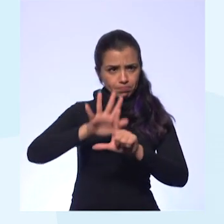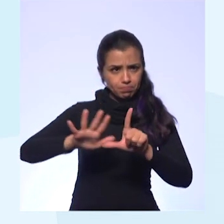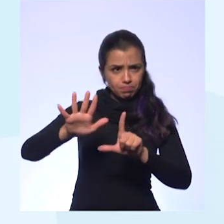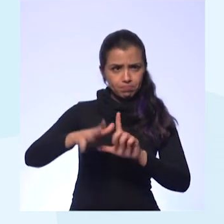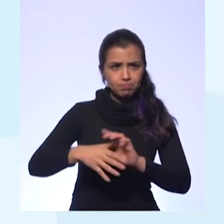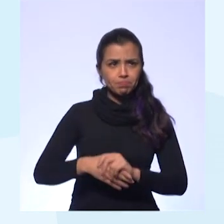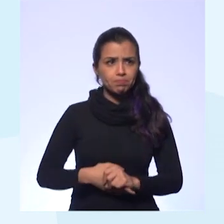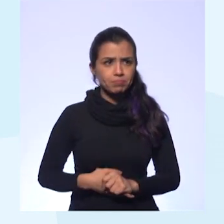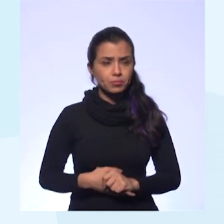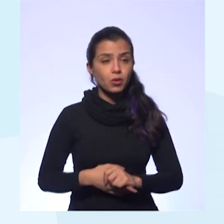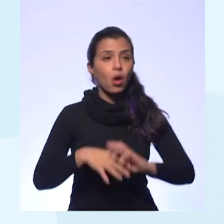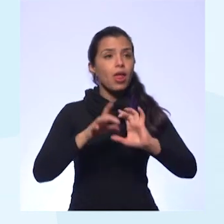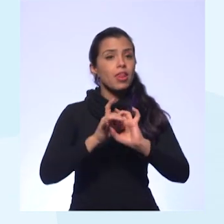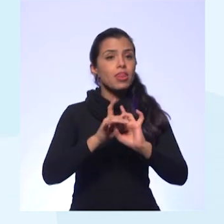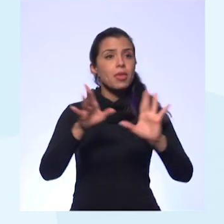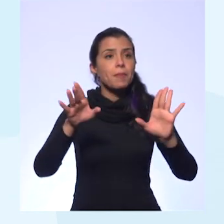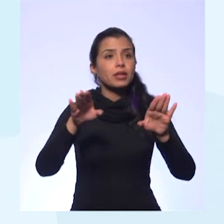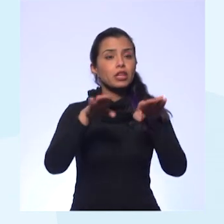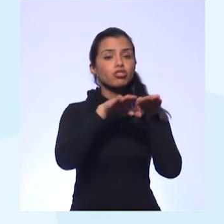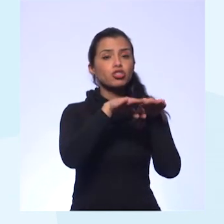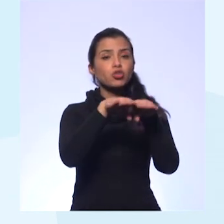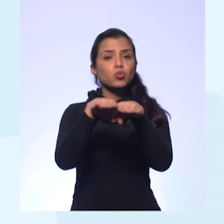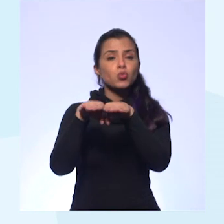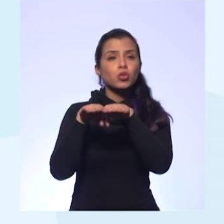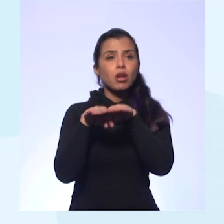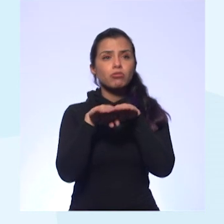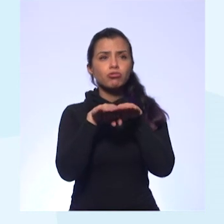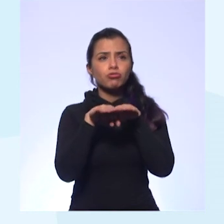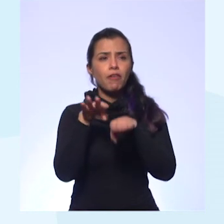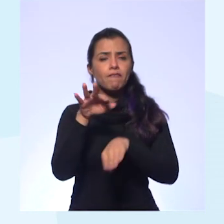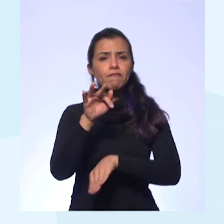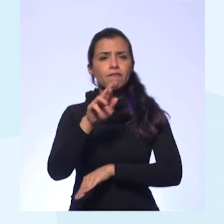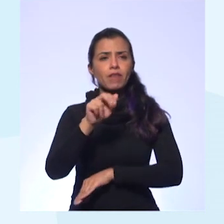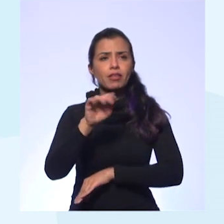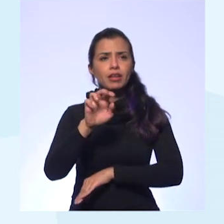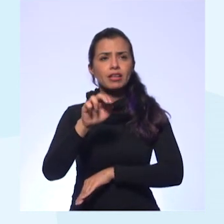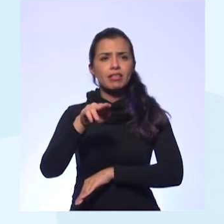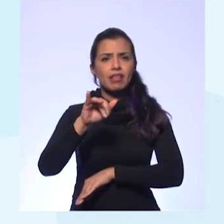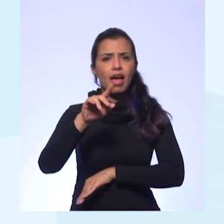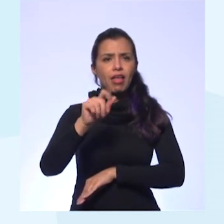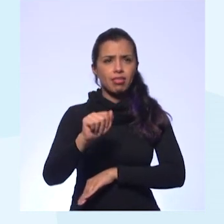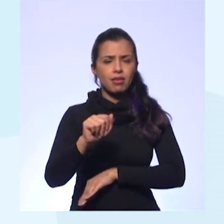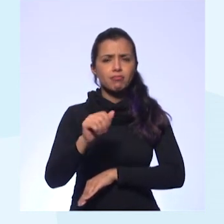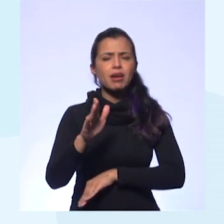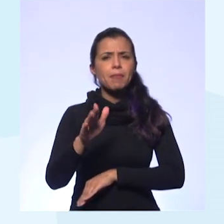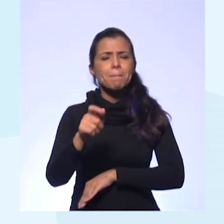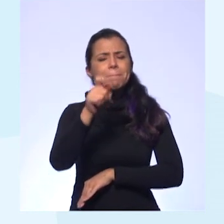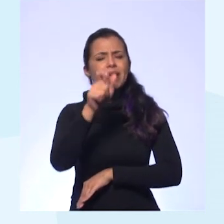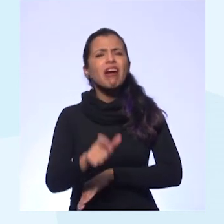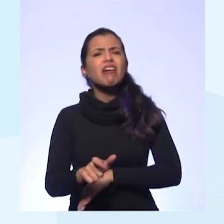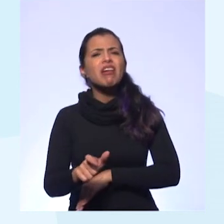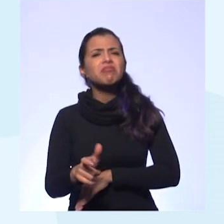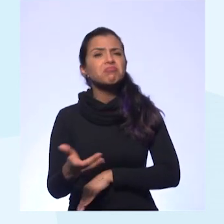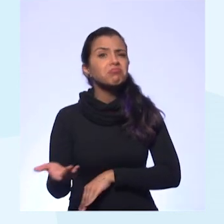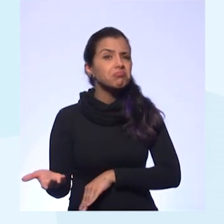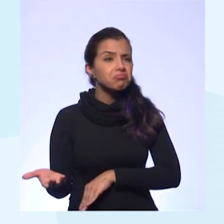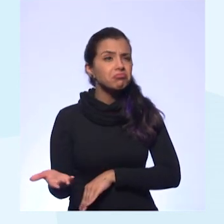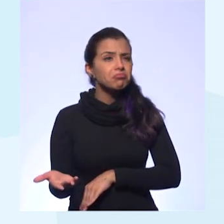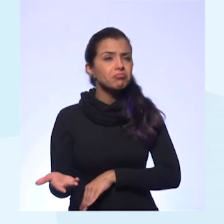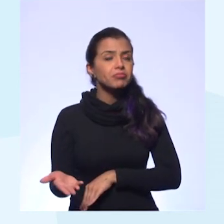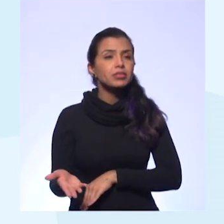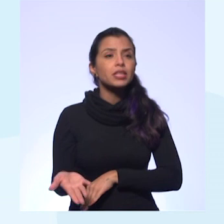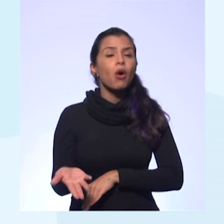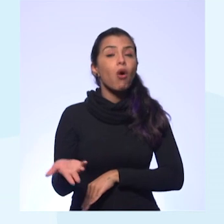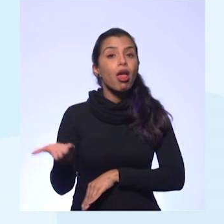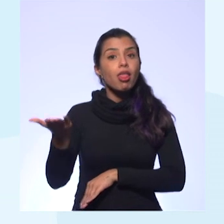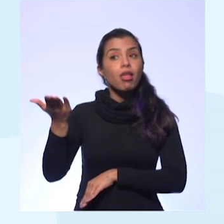igualdade, fraternidade. Para quem? Então, esses são os ideais da Revolução Francesa, né? Então, de acordo com o que a gente